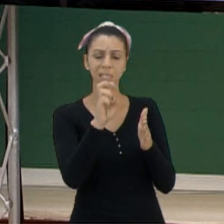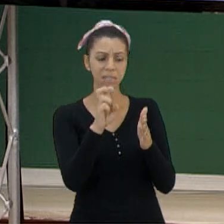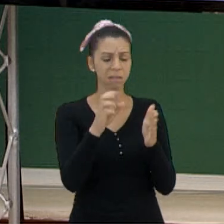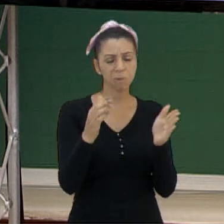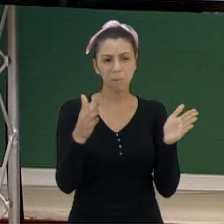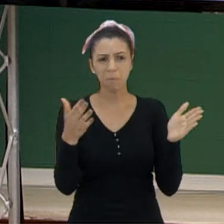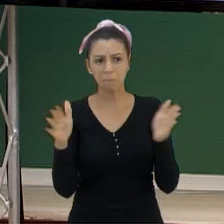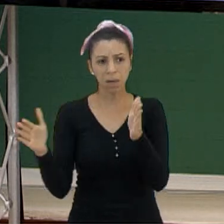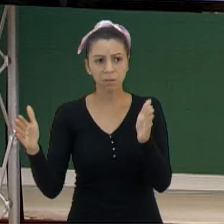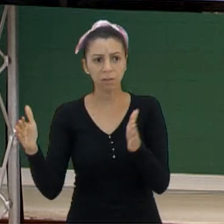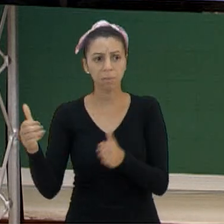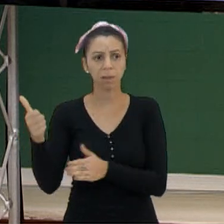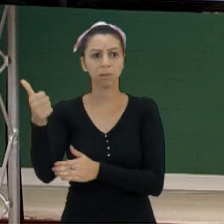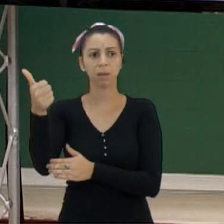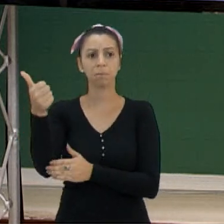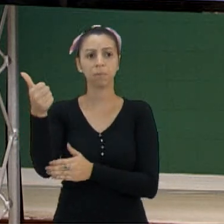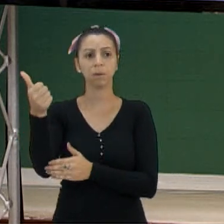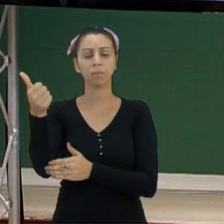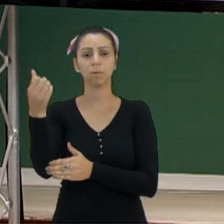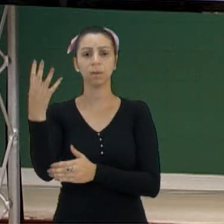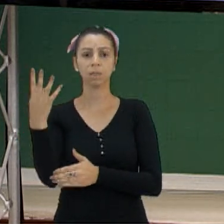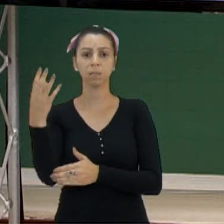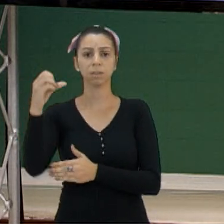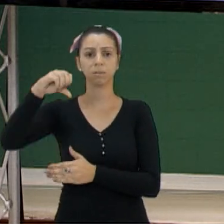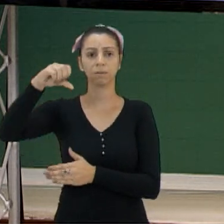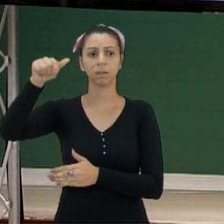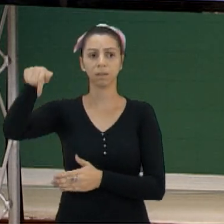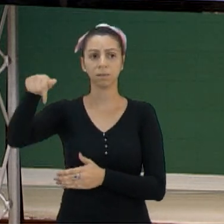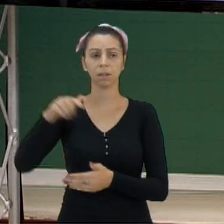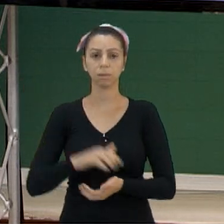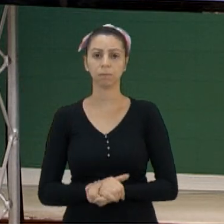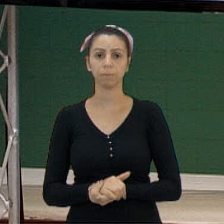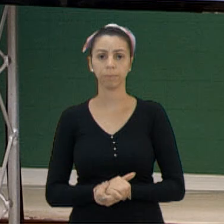Renascimento, Barroco. Difícil? Vamos dar seguimento.